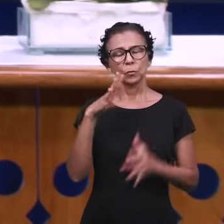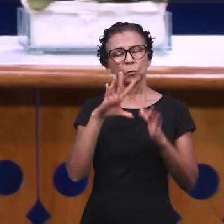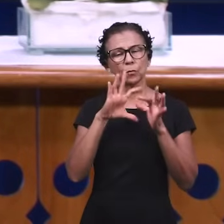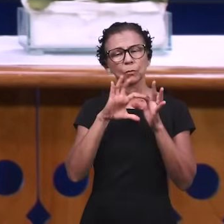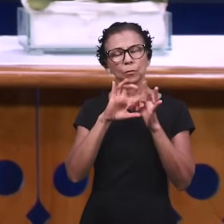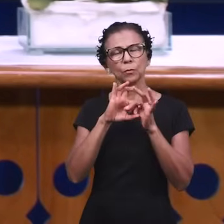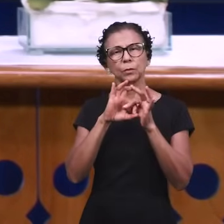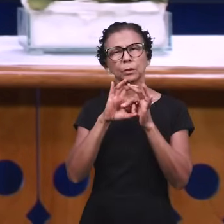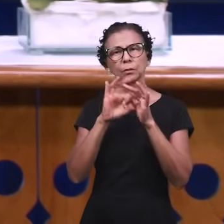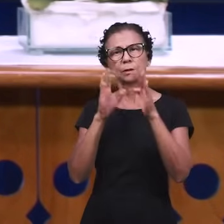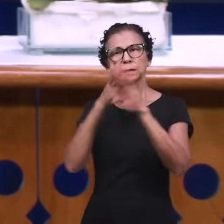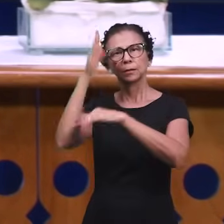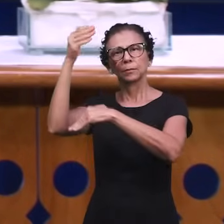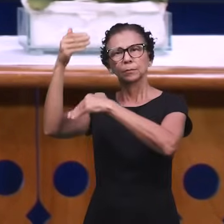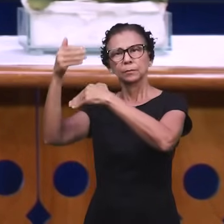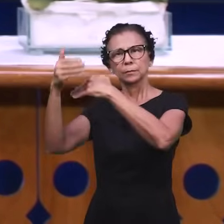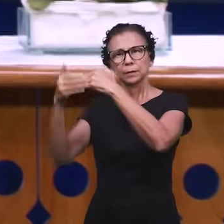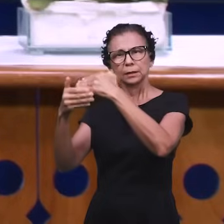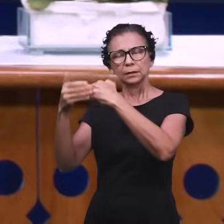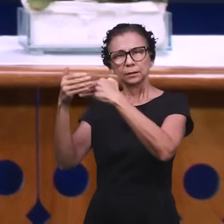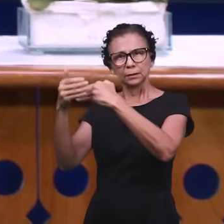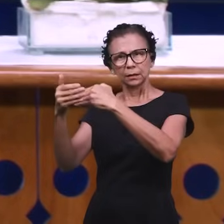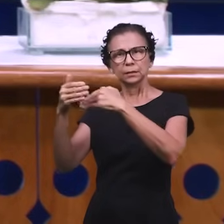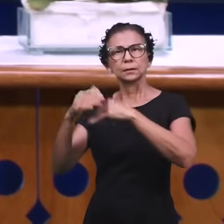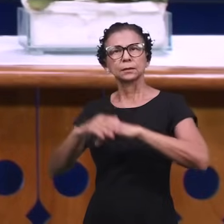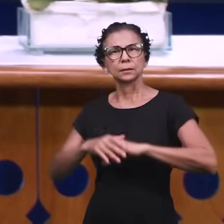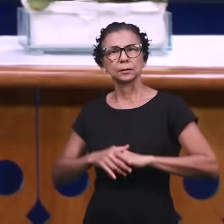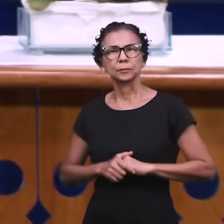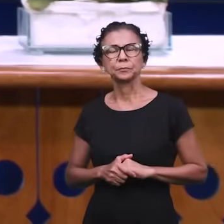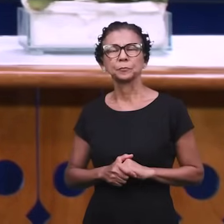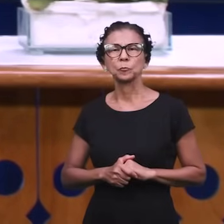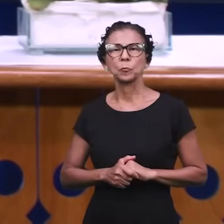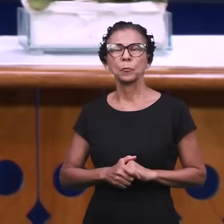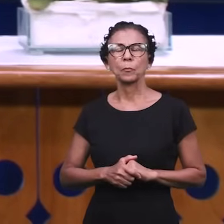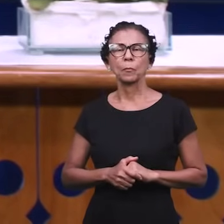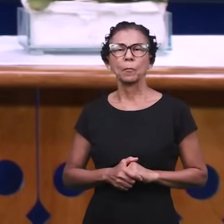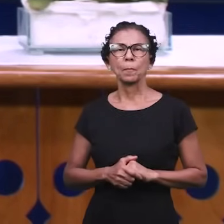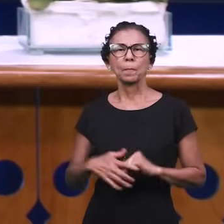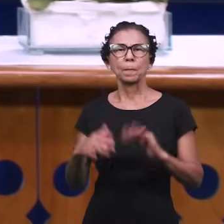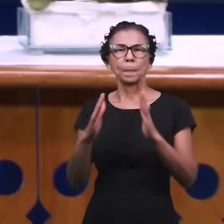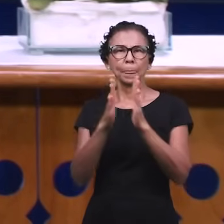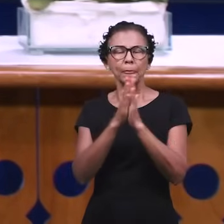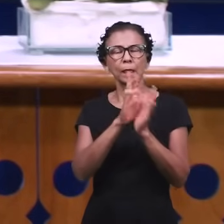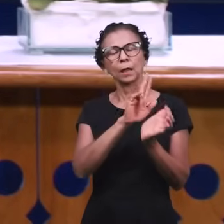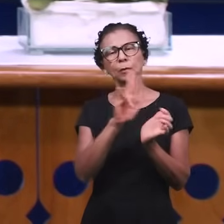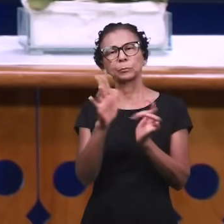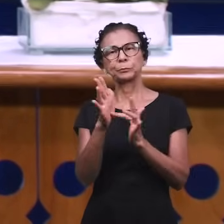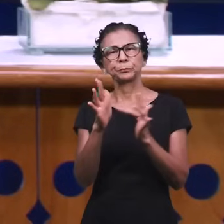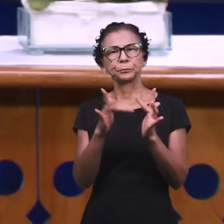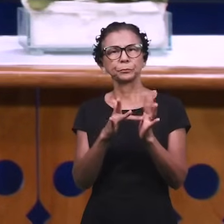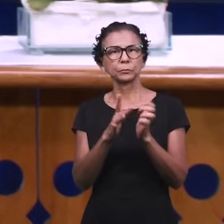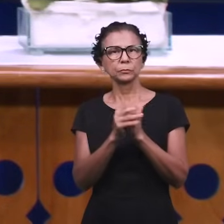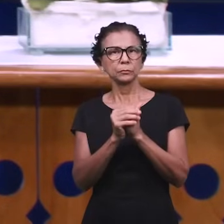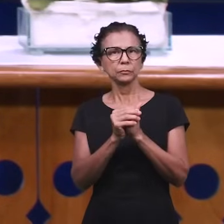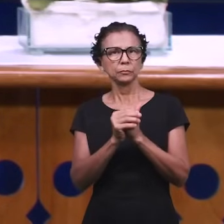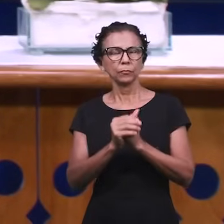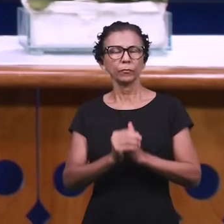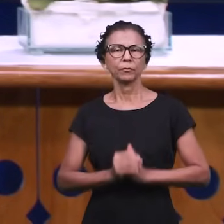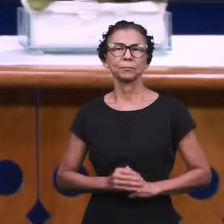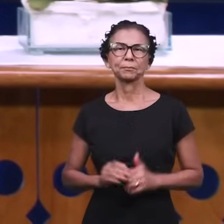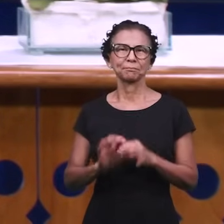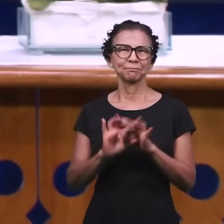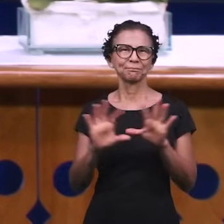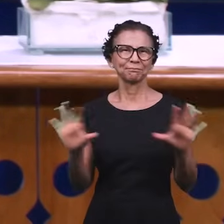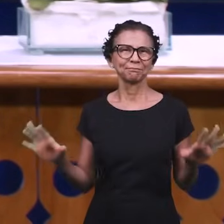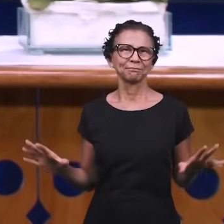tua presença e a edificação que haveremos de receber neste culto. Oramos em nome do Senhor Jesus. Amém.